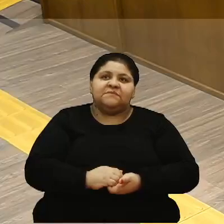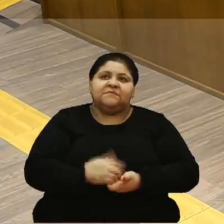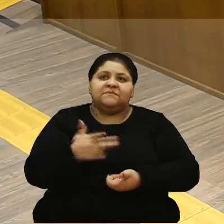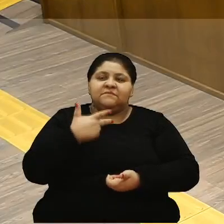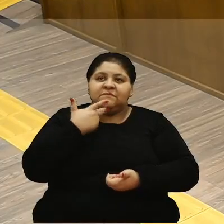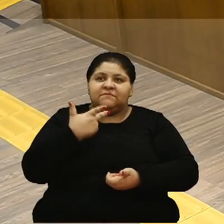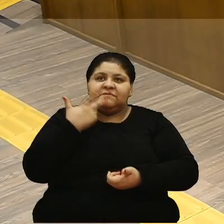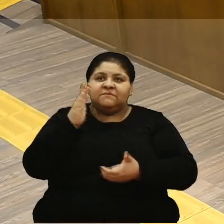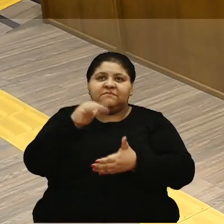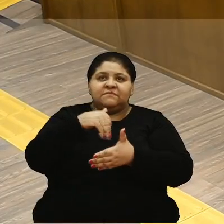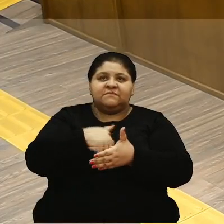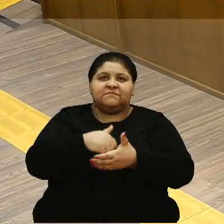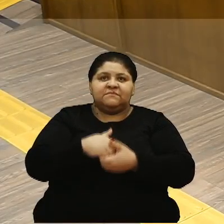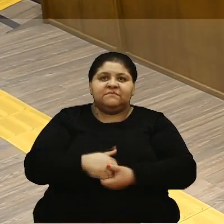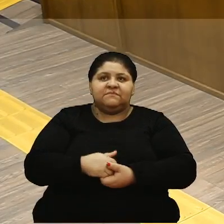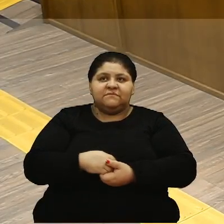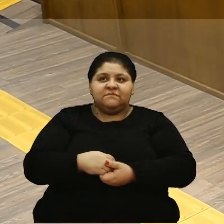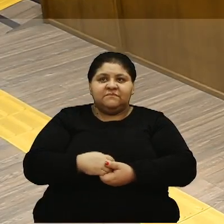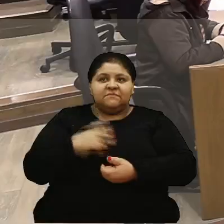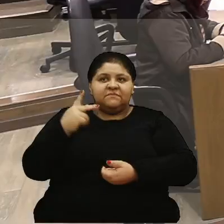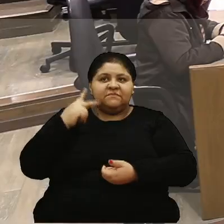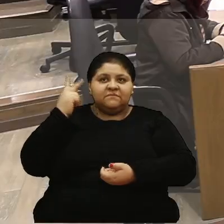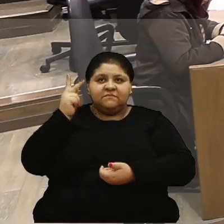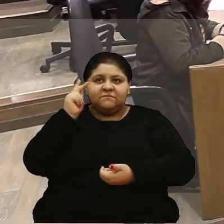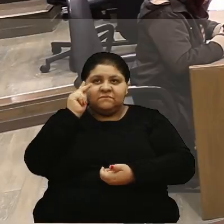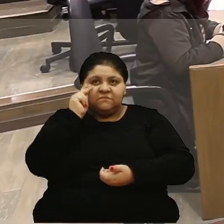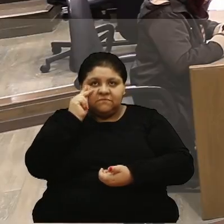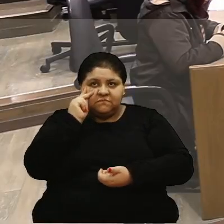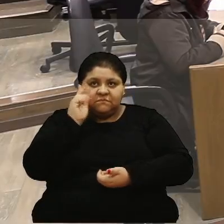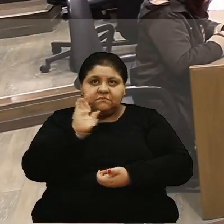Declarar voto, vereador Cláudio Libardi.